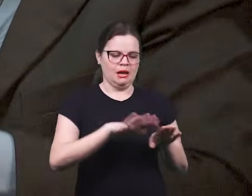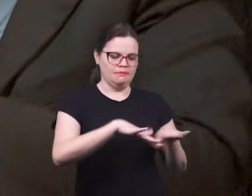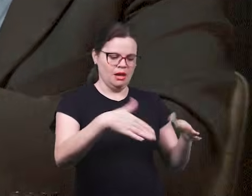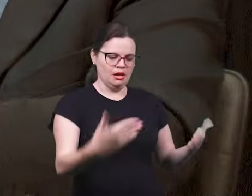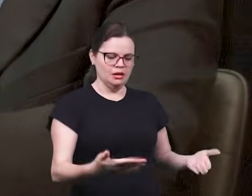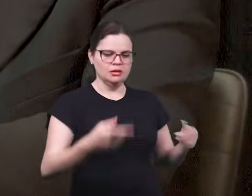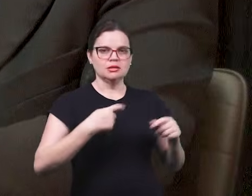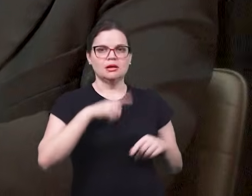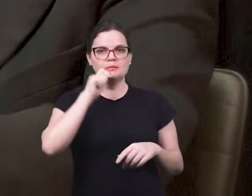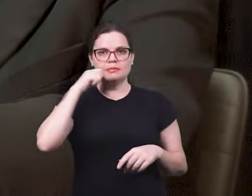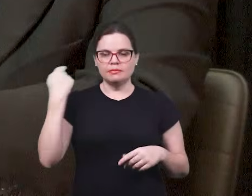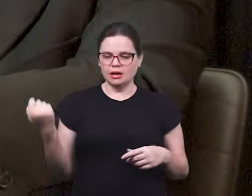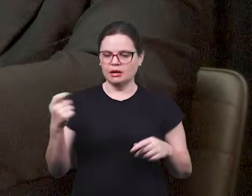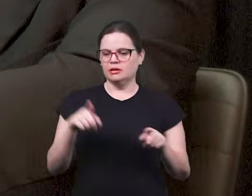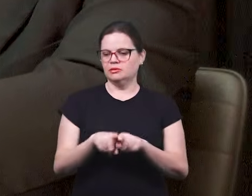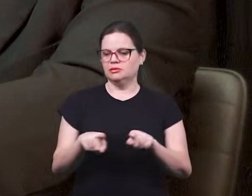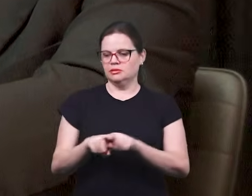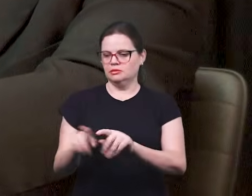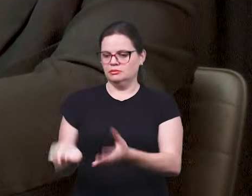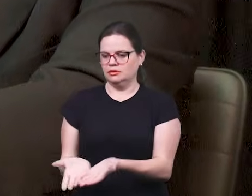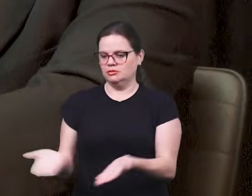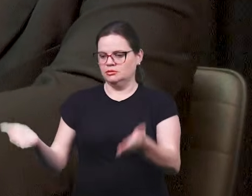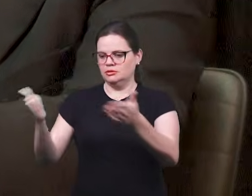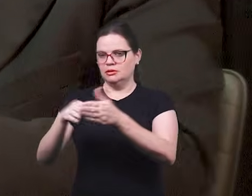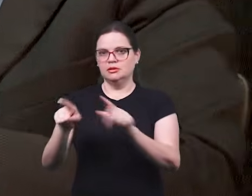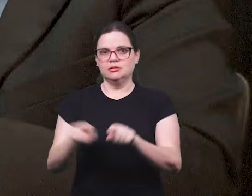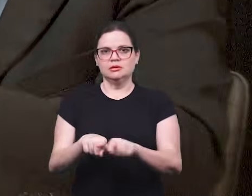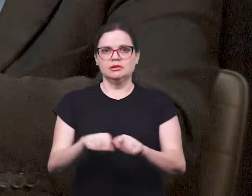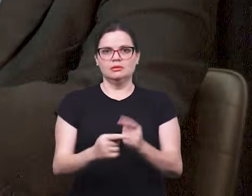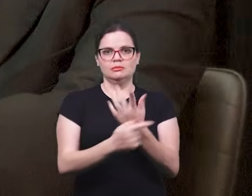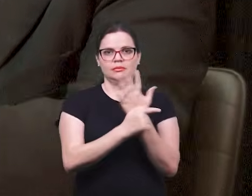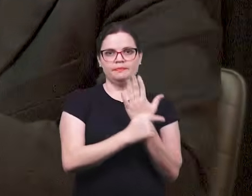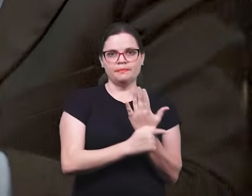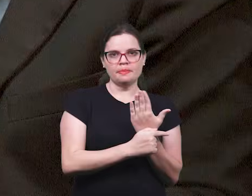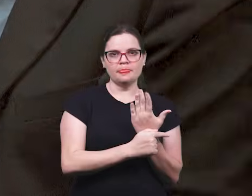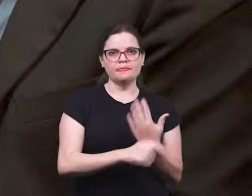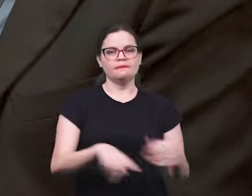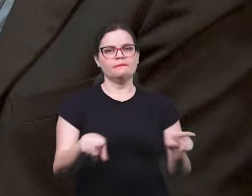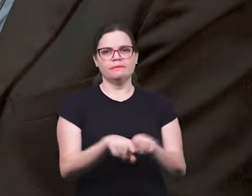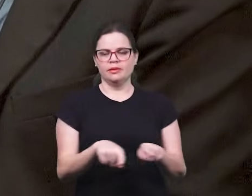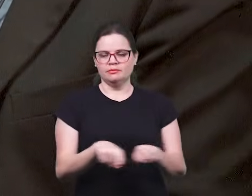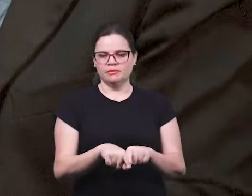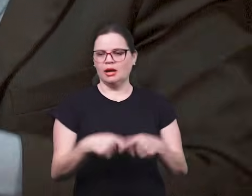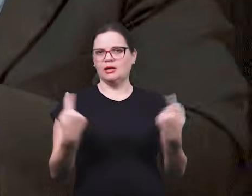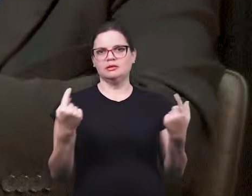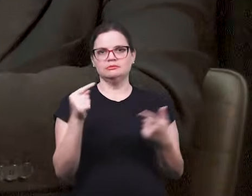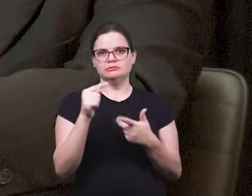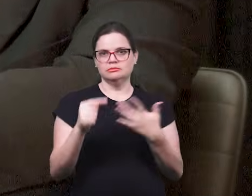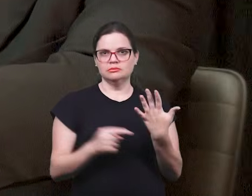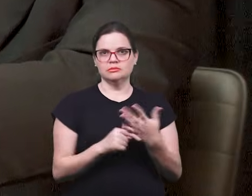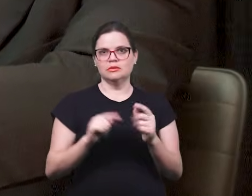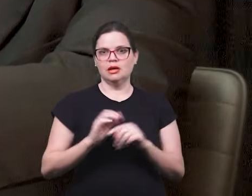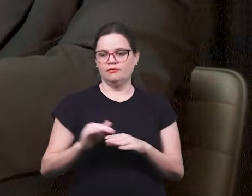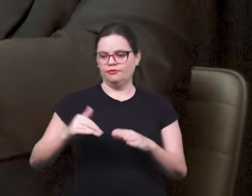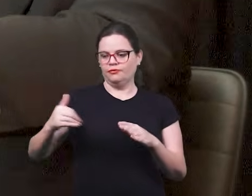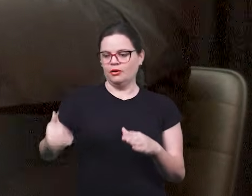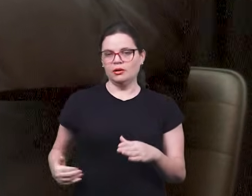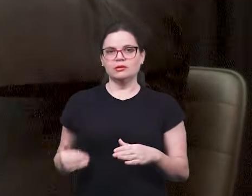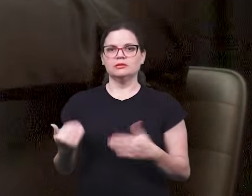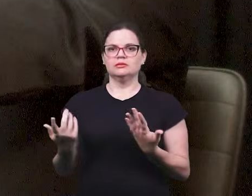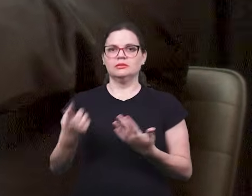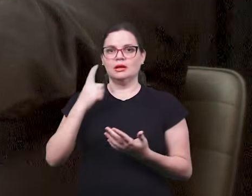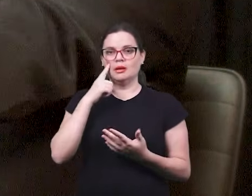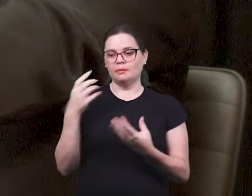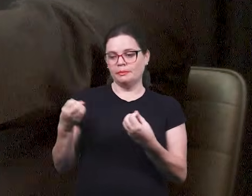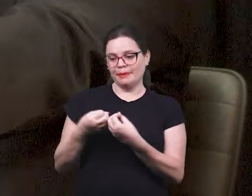pães, o altar do incenso, o candelabro, as 7 lâmpadas, né? Depois do lado de fora a pia, e